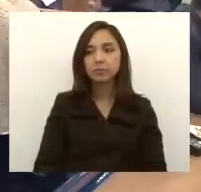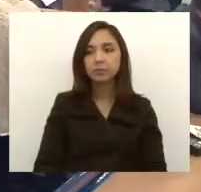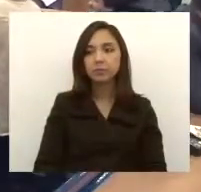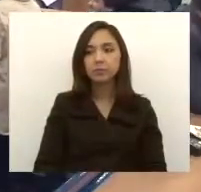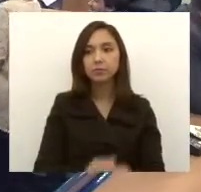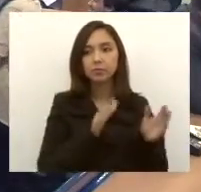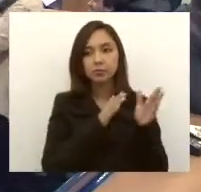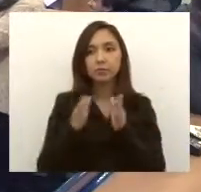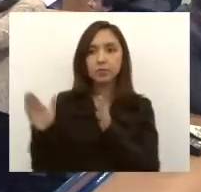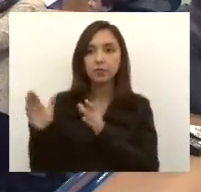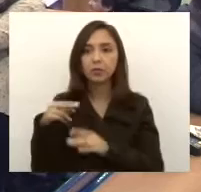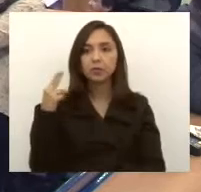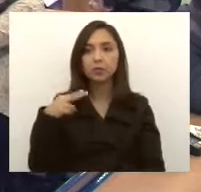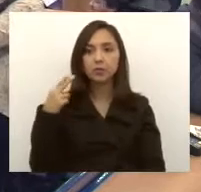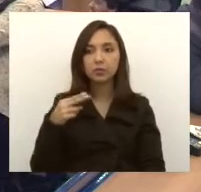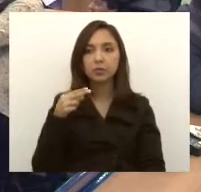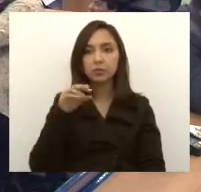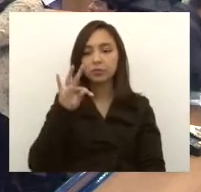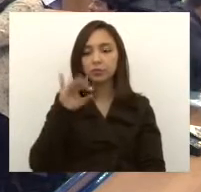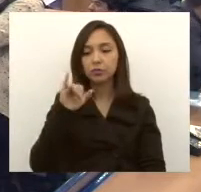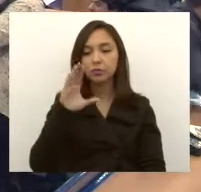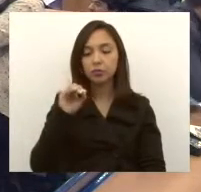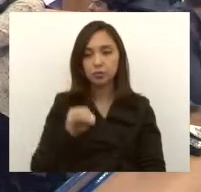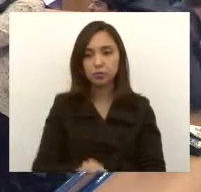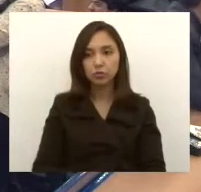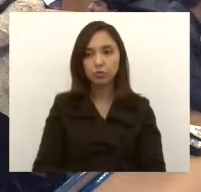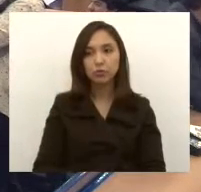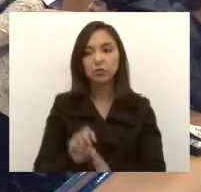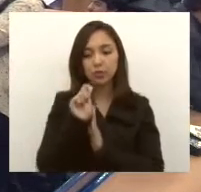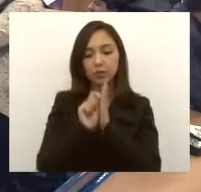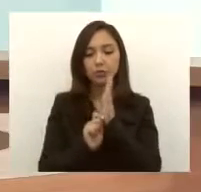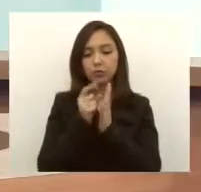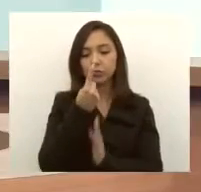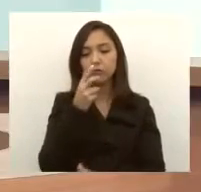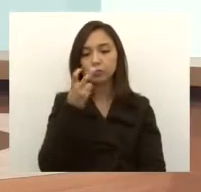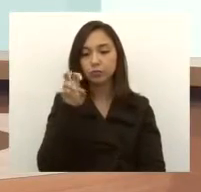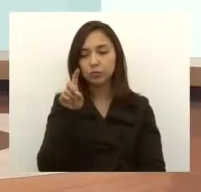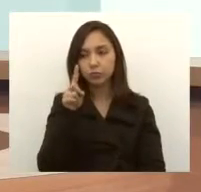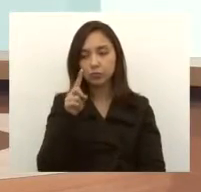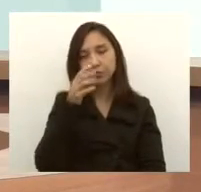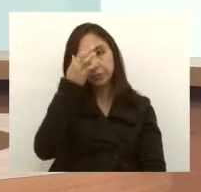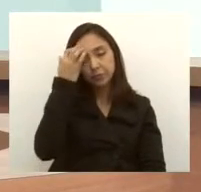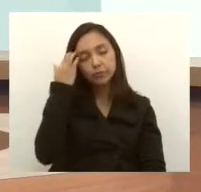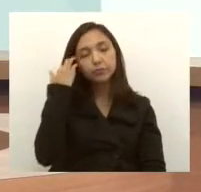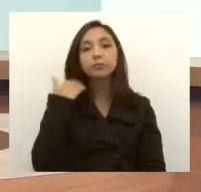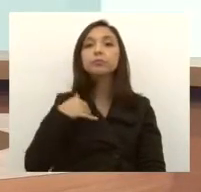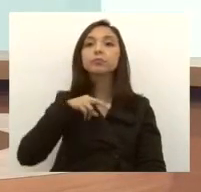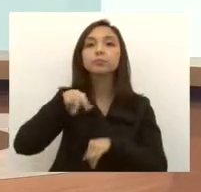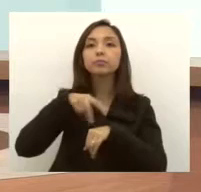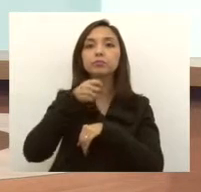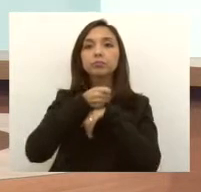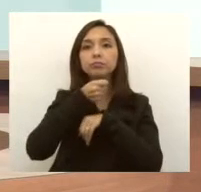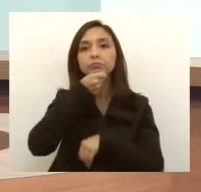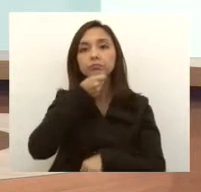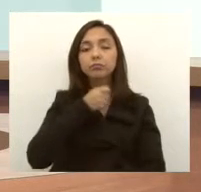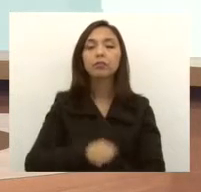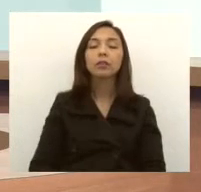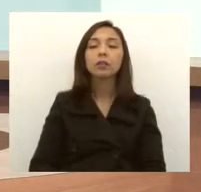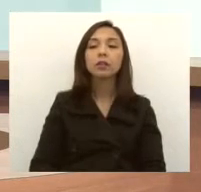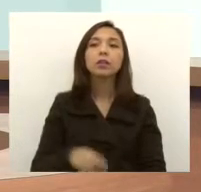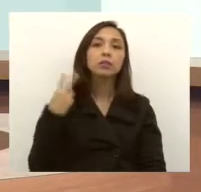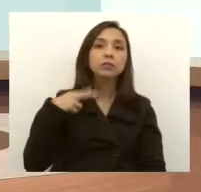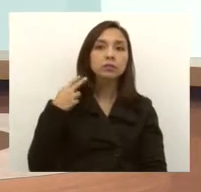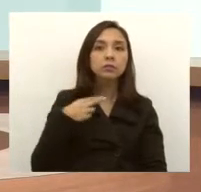Pela ordem, senhor presidente. Pela ordem, vereador Tico. Pelo artigo 151, senhor presidente. Com a palavra, vereador, pelo 151. Senhor presidente,